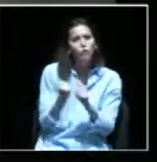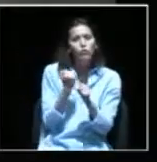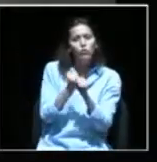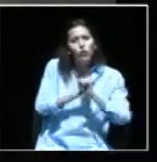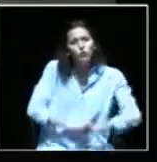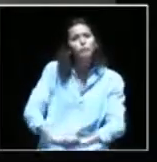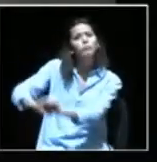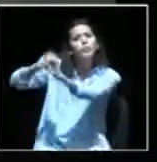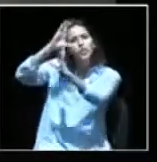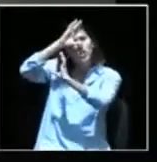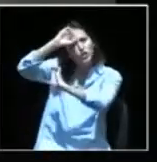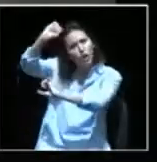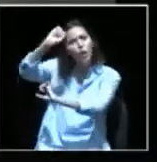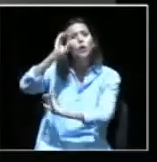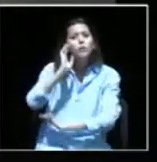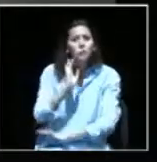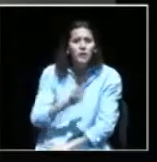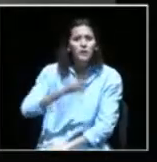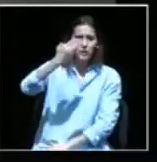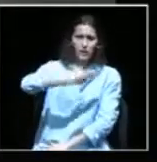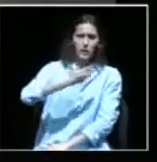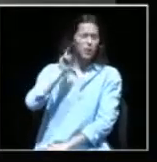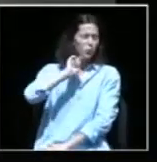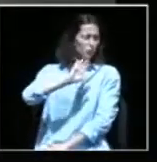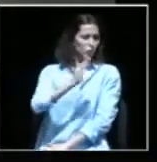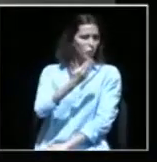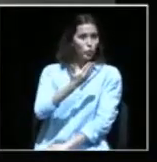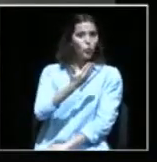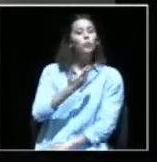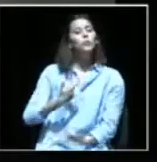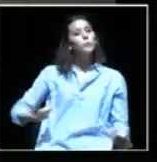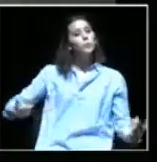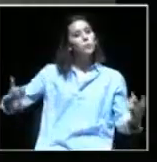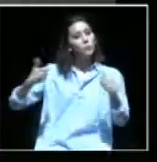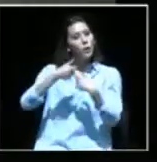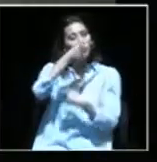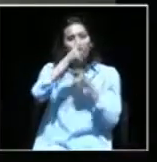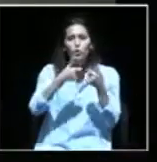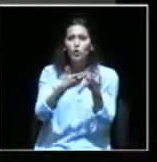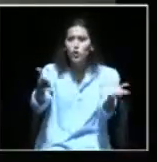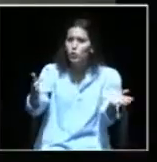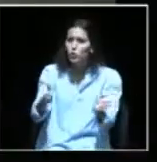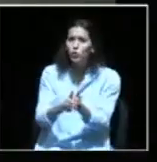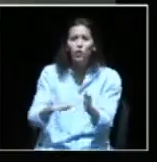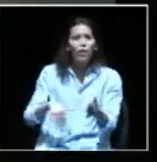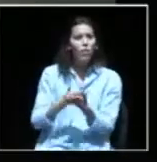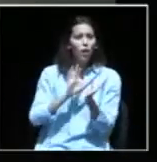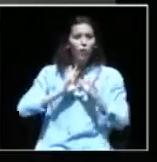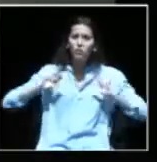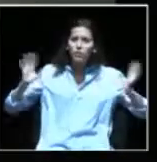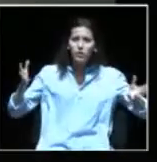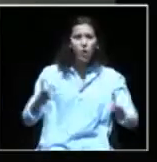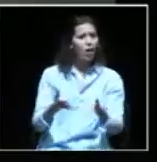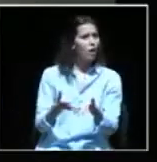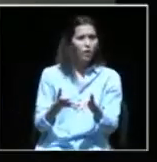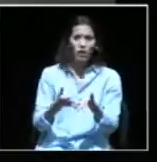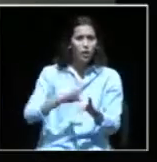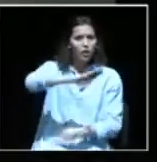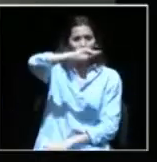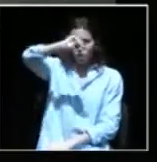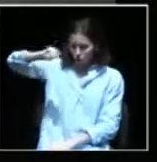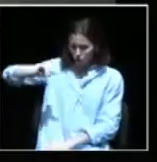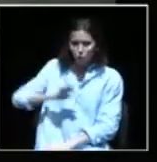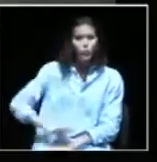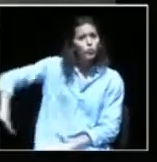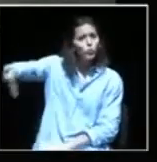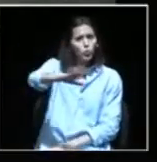Estado, devendo garantir-se que os direitos fundamentais são assegurados a todos os cidadãos de forma universal em todo o território.